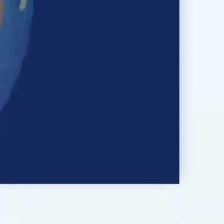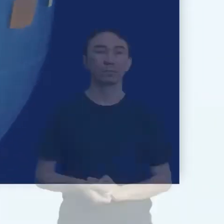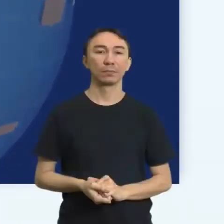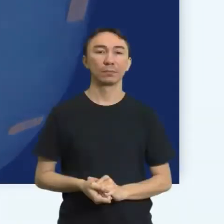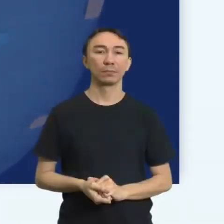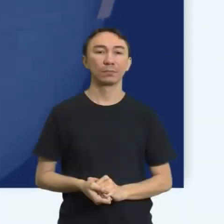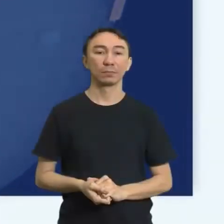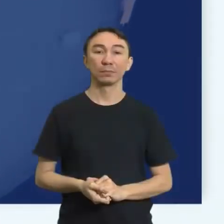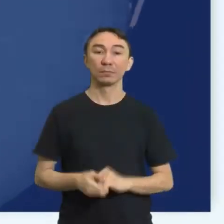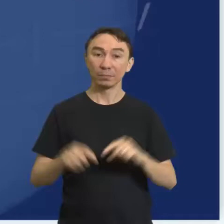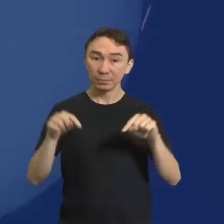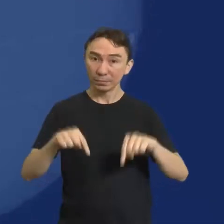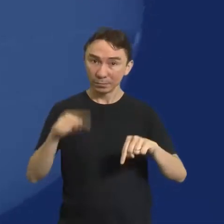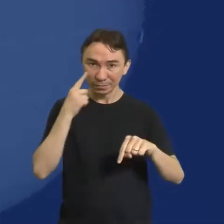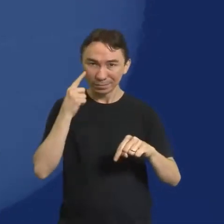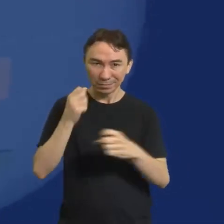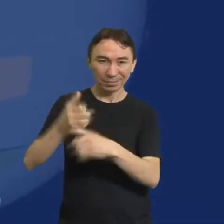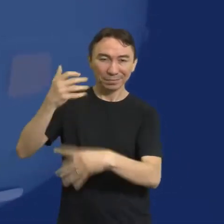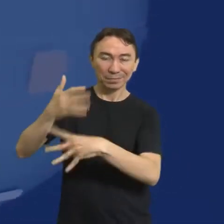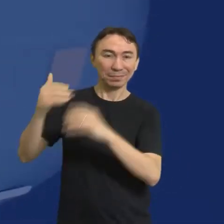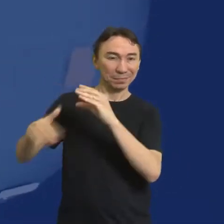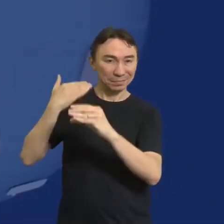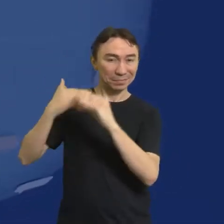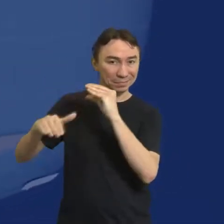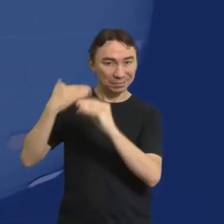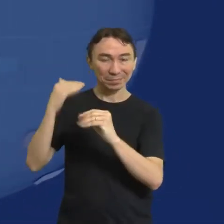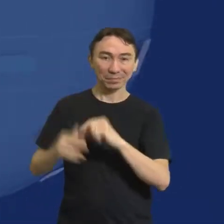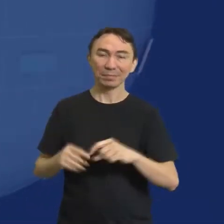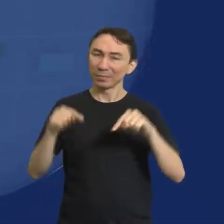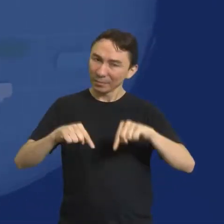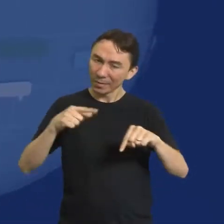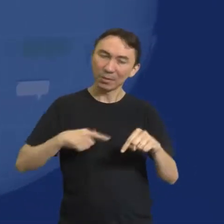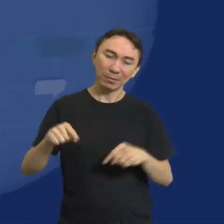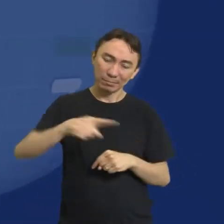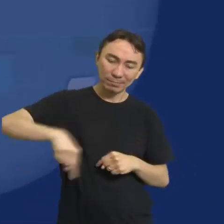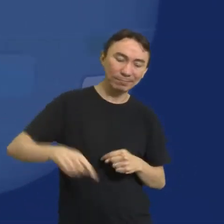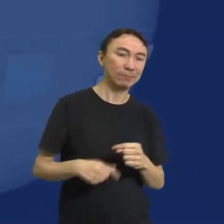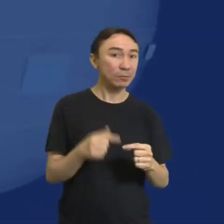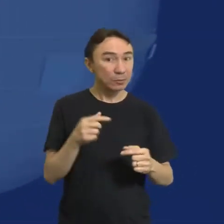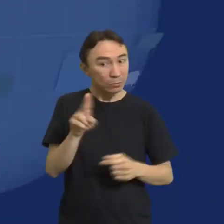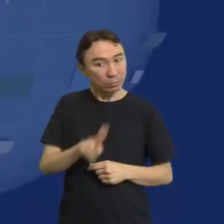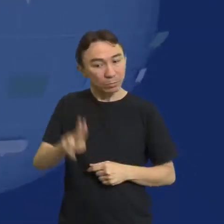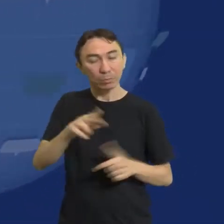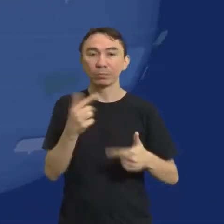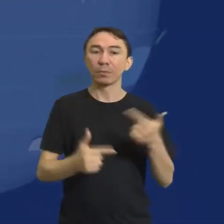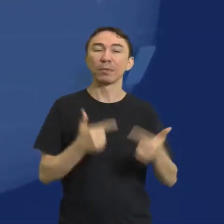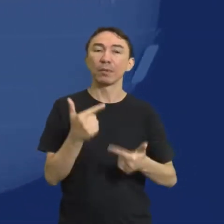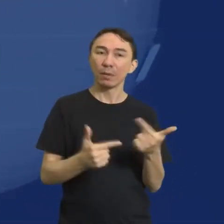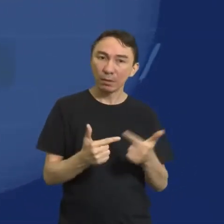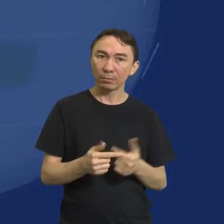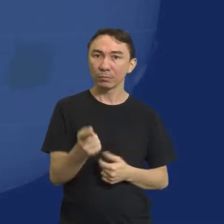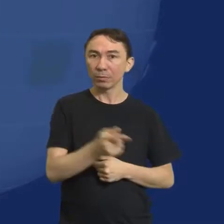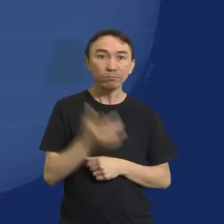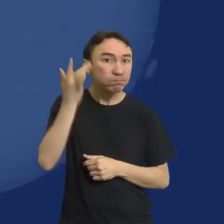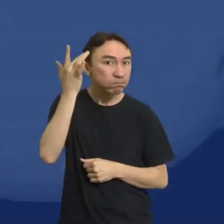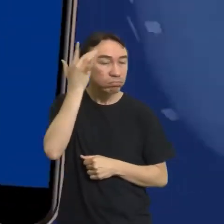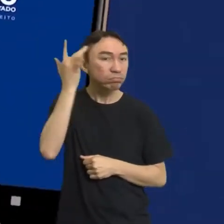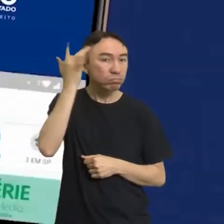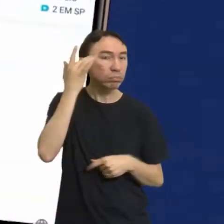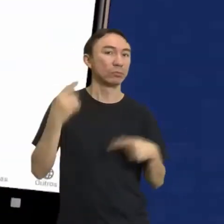O chat do Centro de Mídias é um dos nossos instrumentos de trabalho. Por isso é importante o bom uso de suas